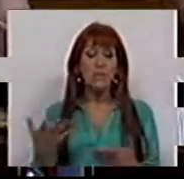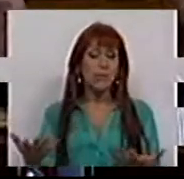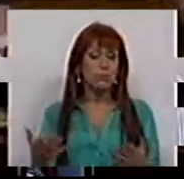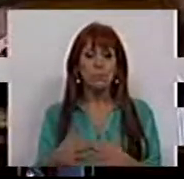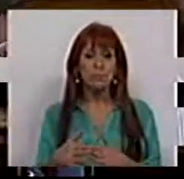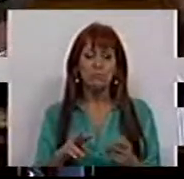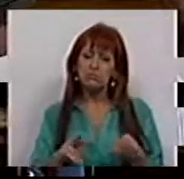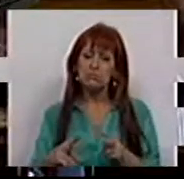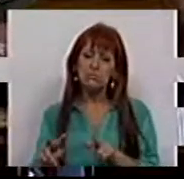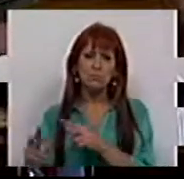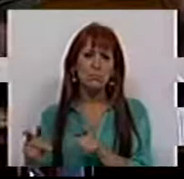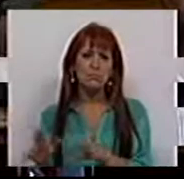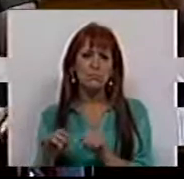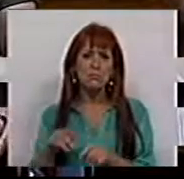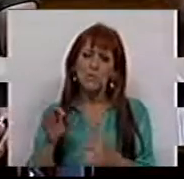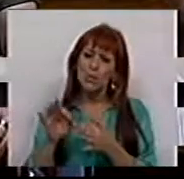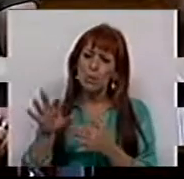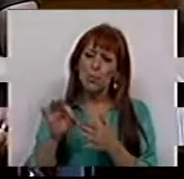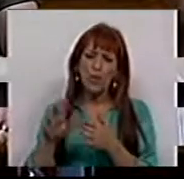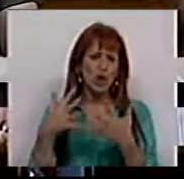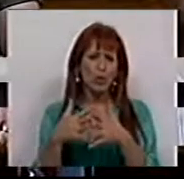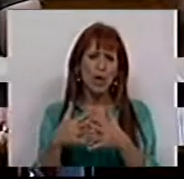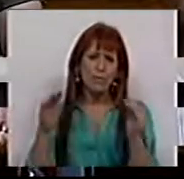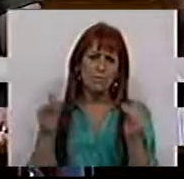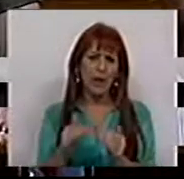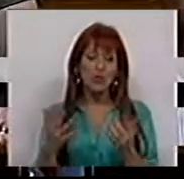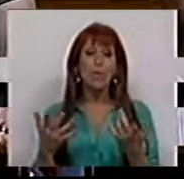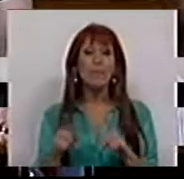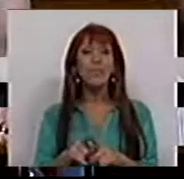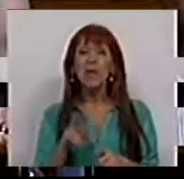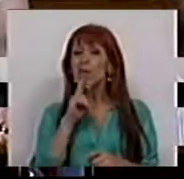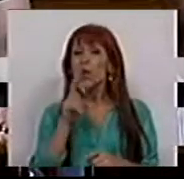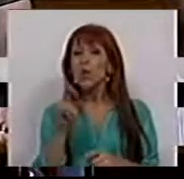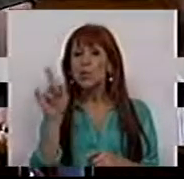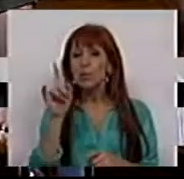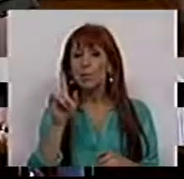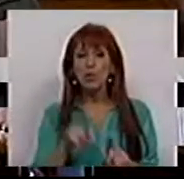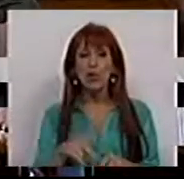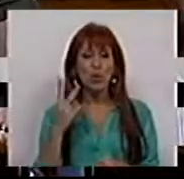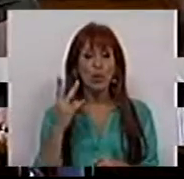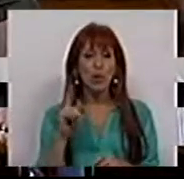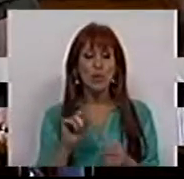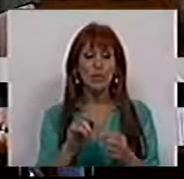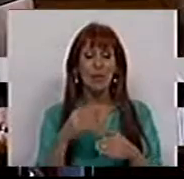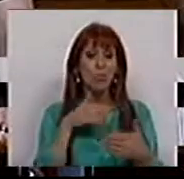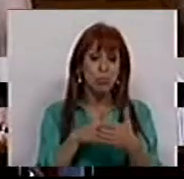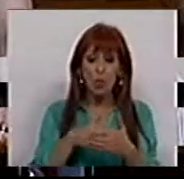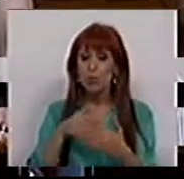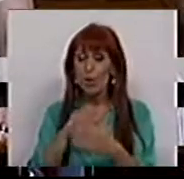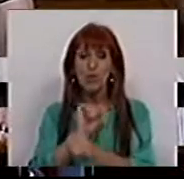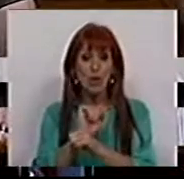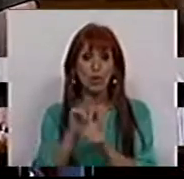faz atualizações mais pontuais do que estruturais e não responde a dois bloqueios do